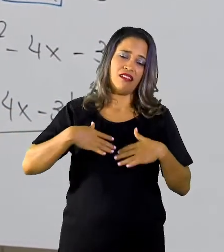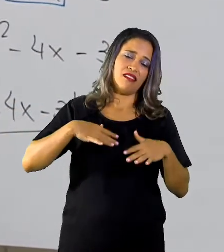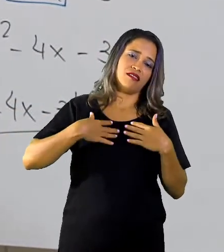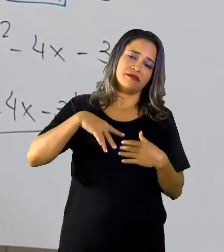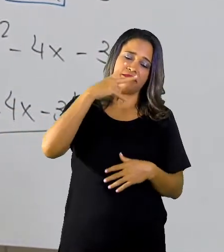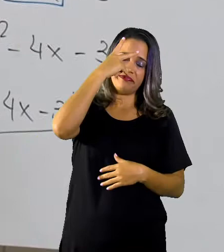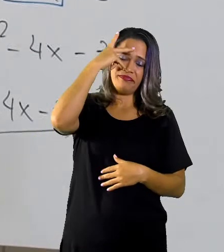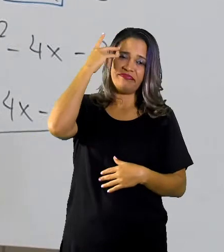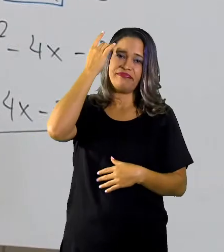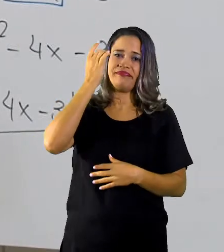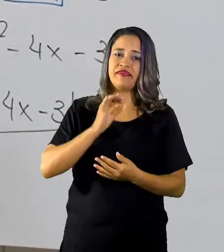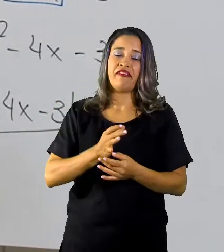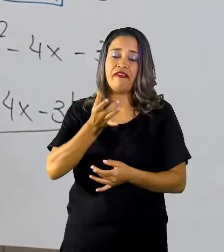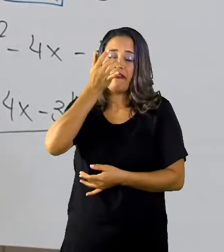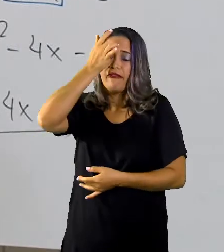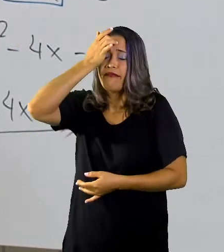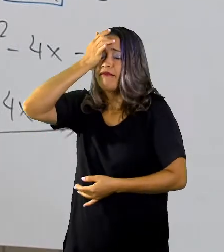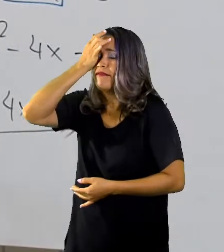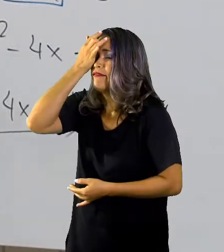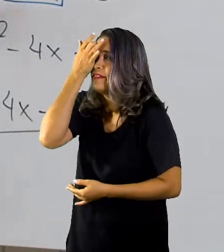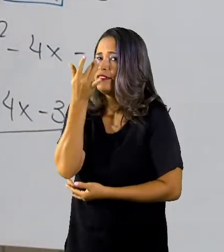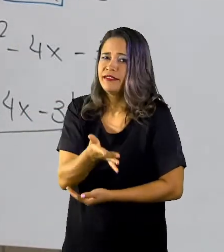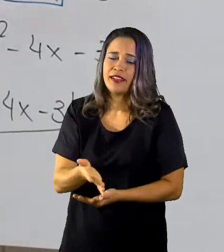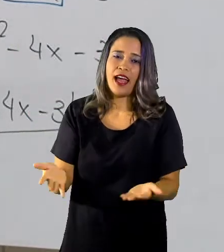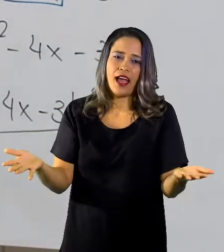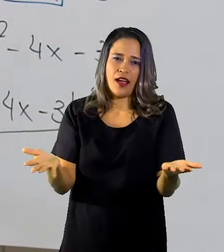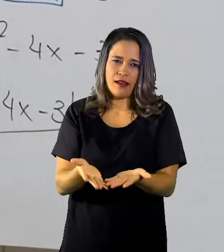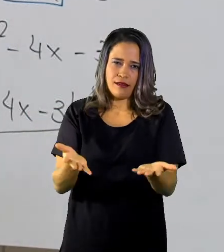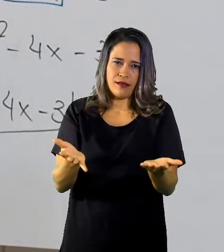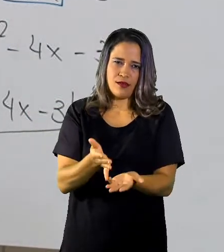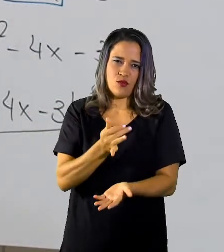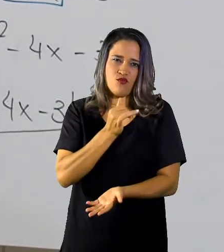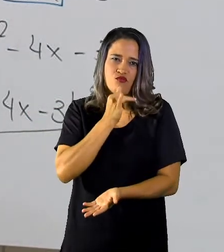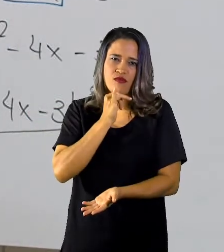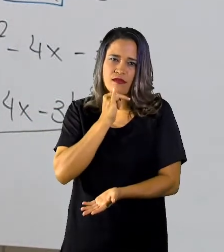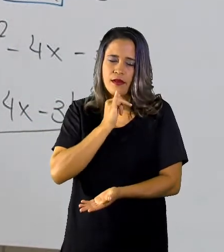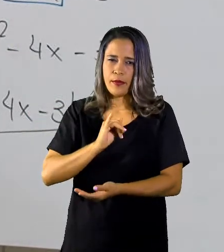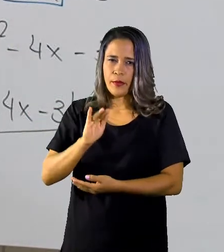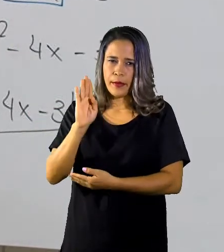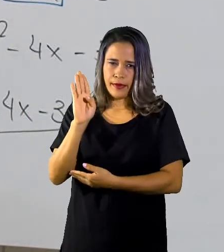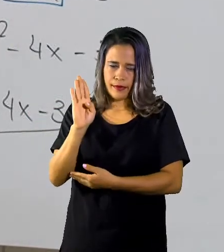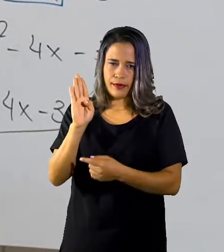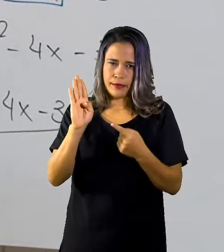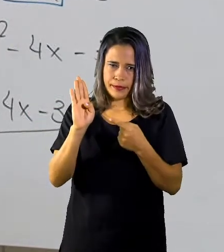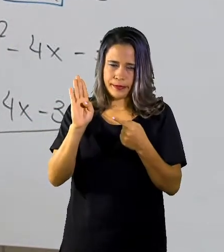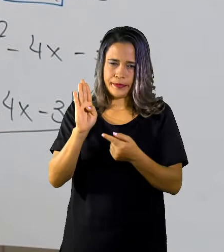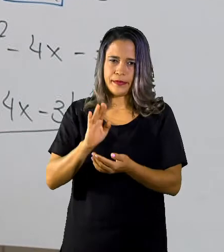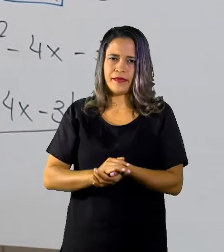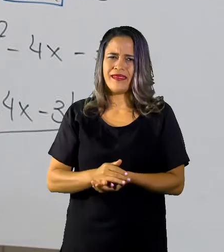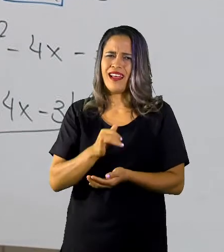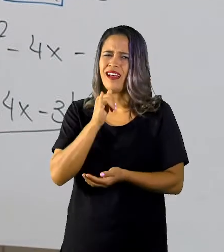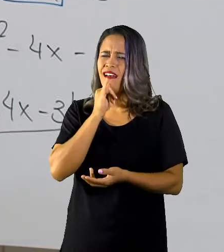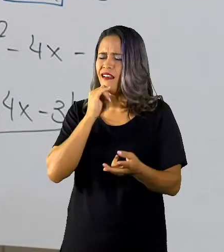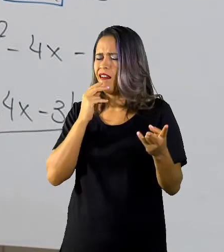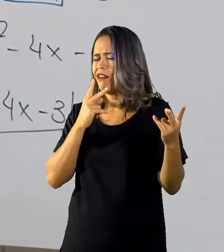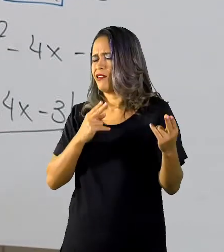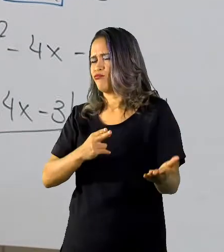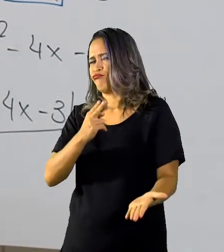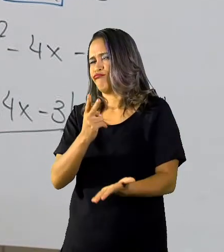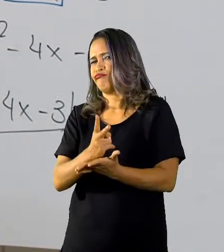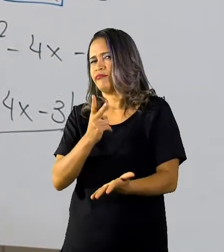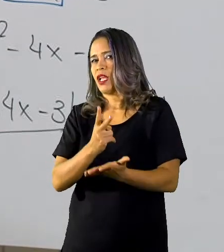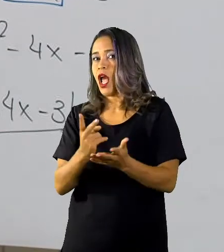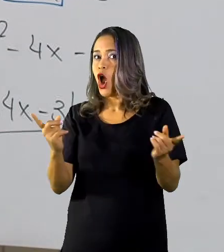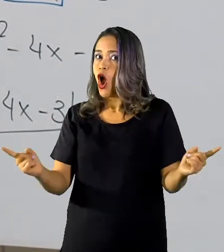pessoal? Facilíssimo. Nós vamos agora para o exemplo B. O exemplo B é a mesma coisa, agora com operação